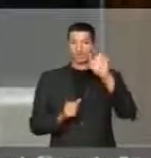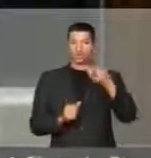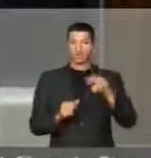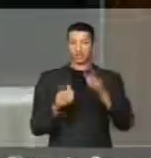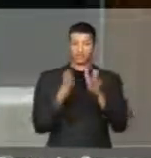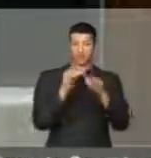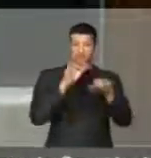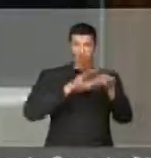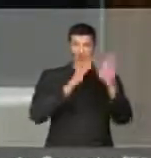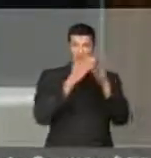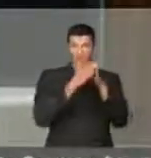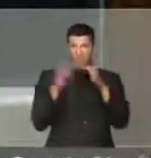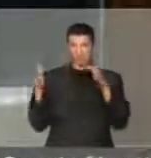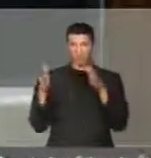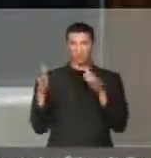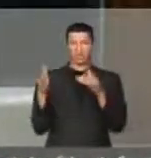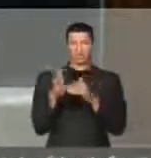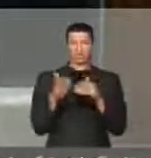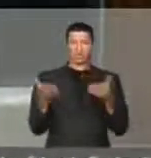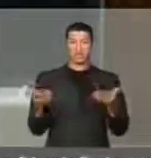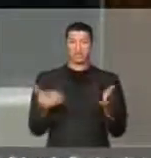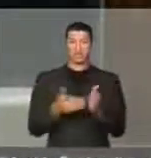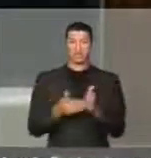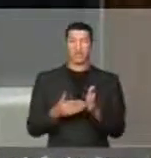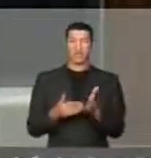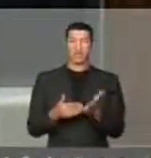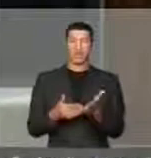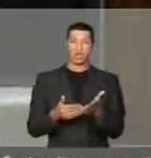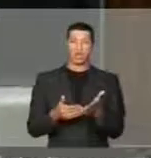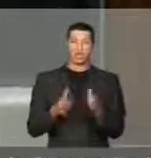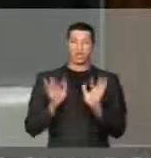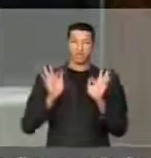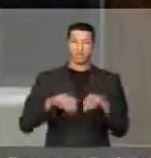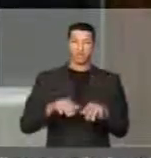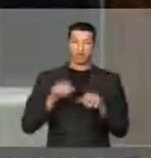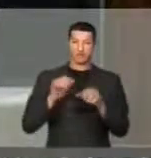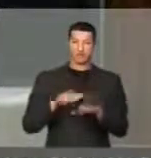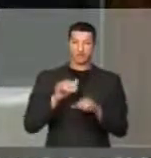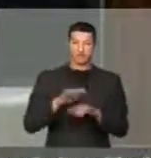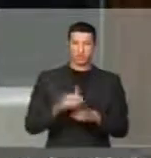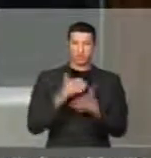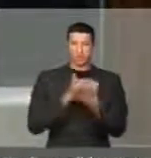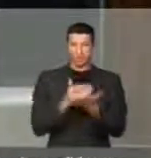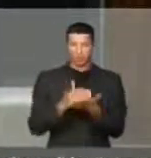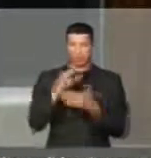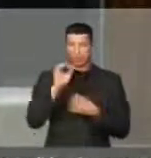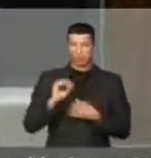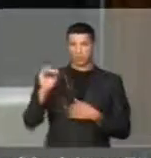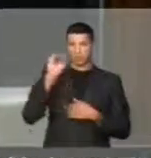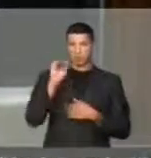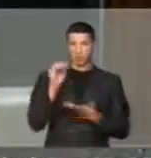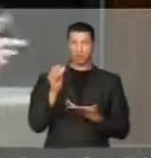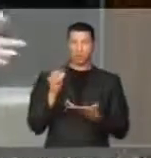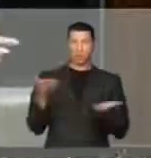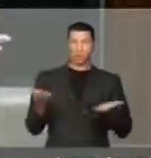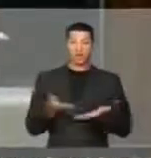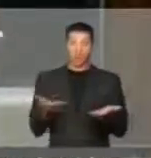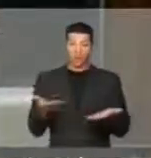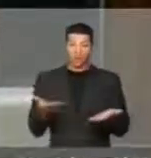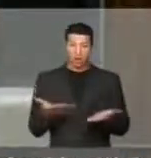esse prazo, que chegou agora até o final de setembro, começo de outubro, e